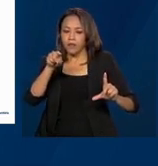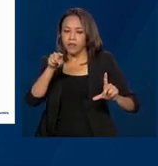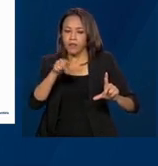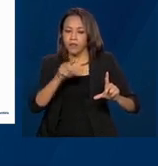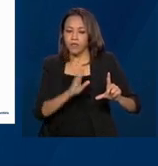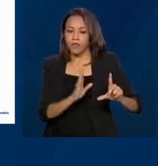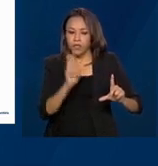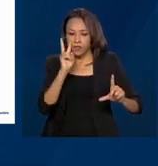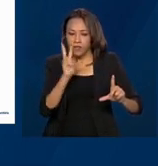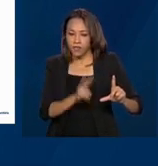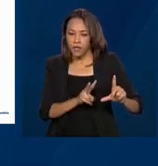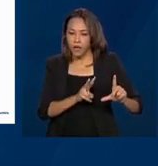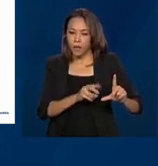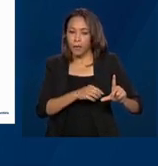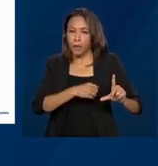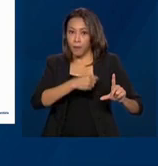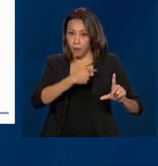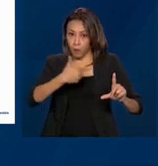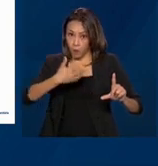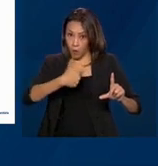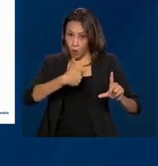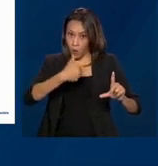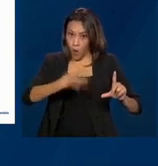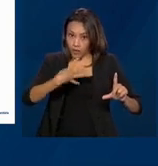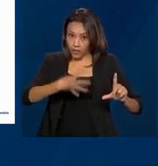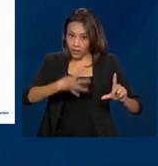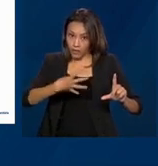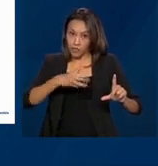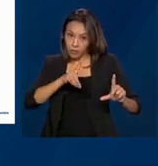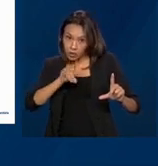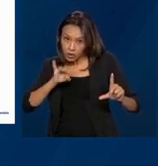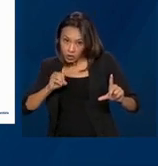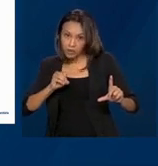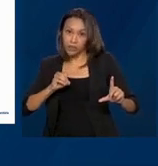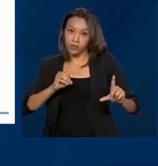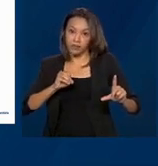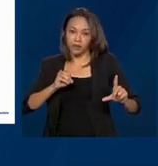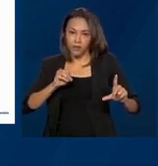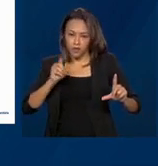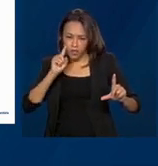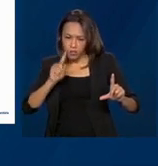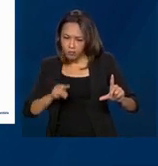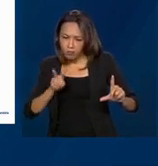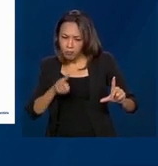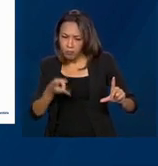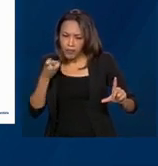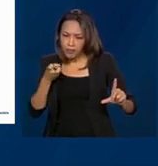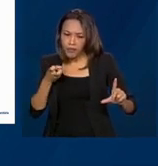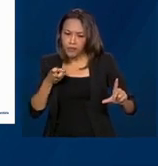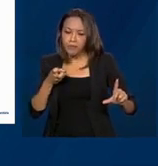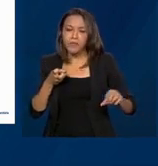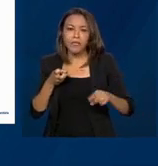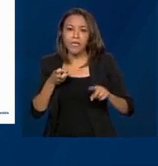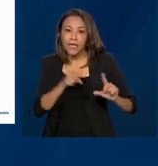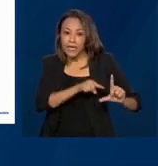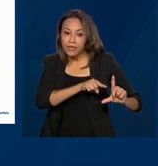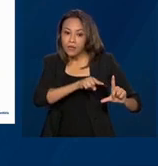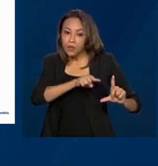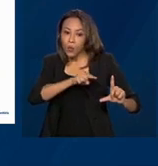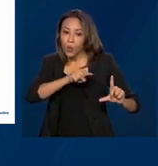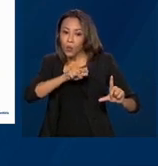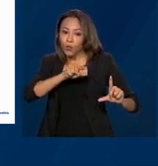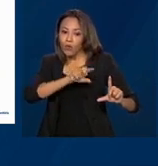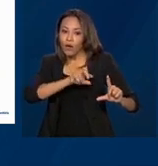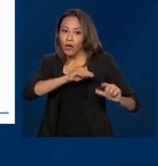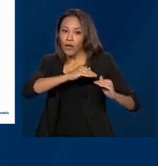entre o 20º e o 40º dia, a gente começa já a verificar que essas curvas começam a